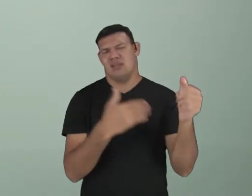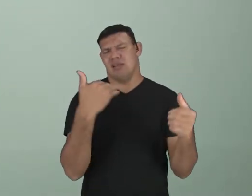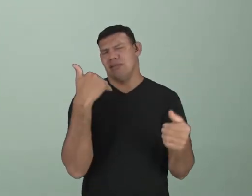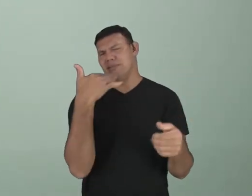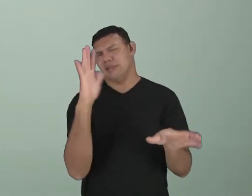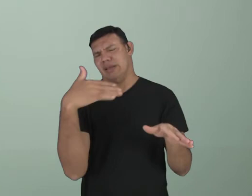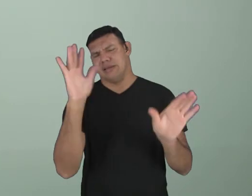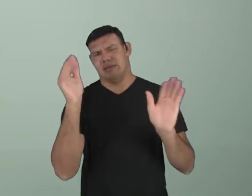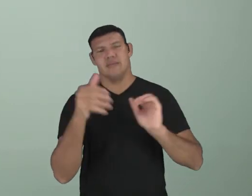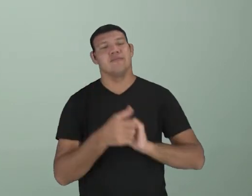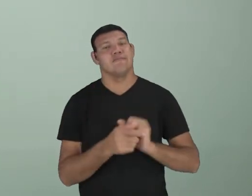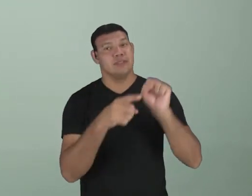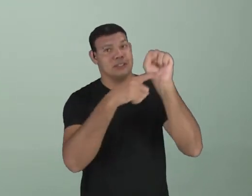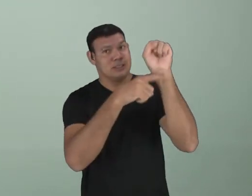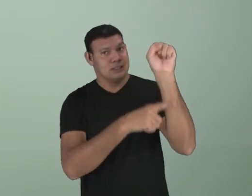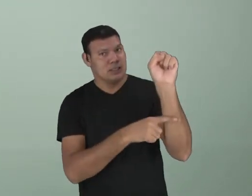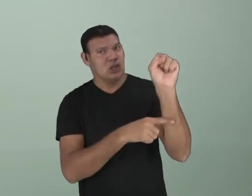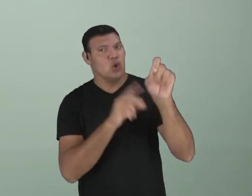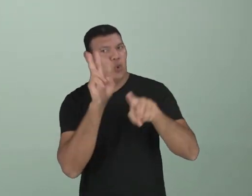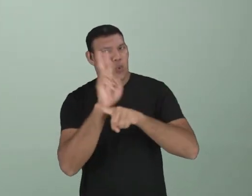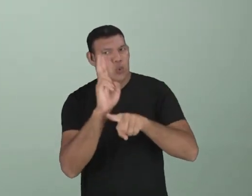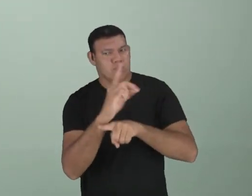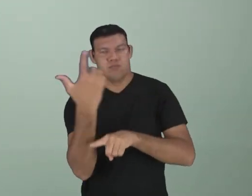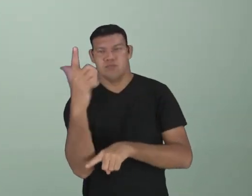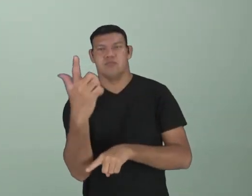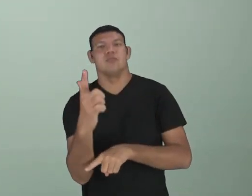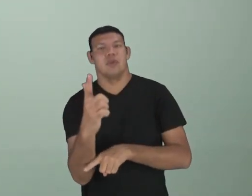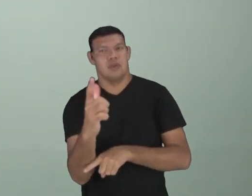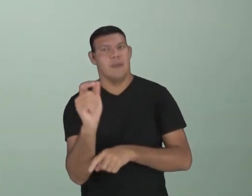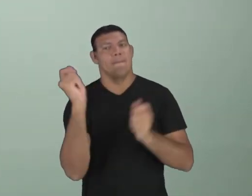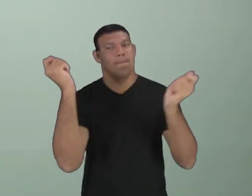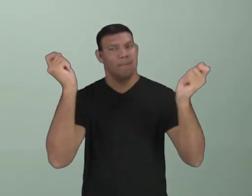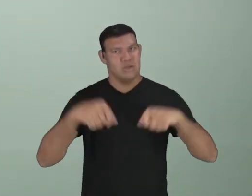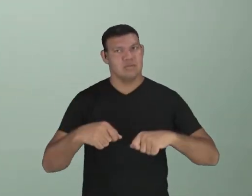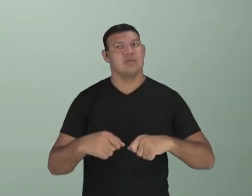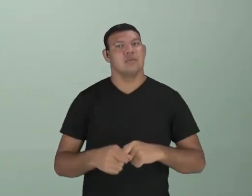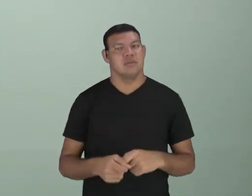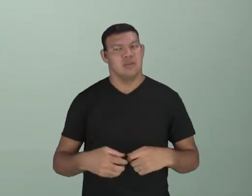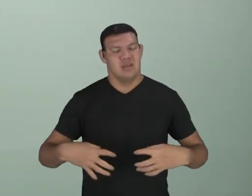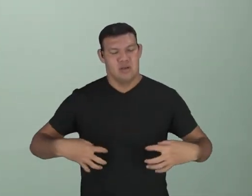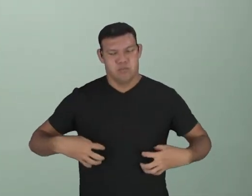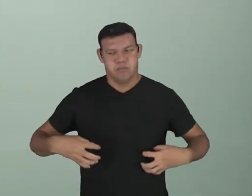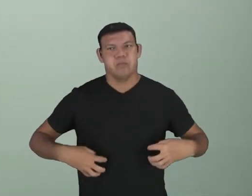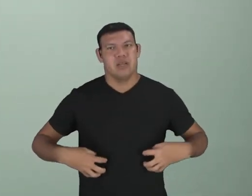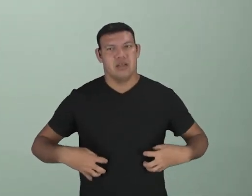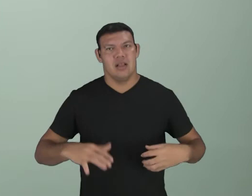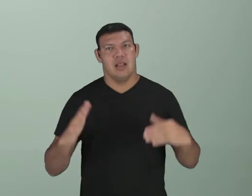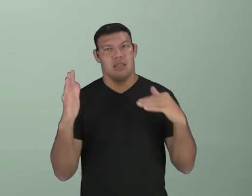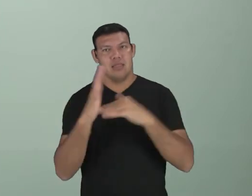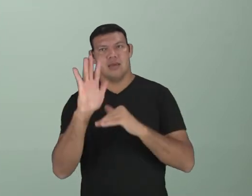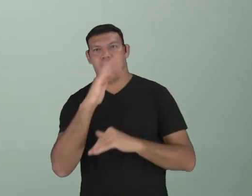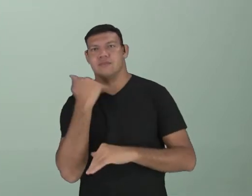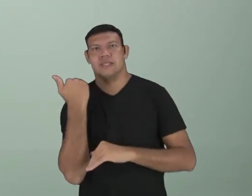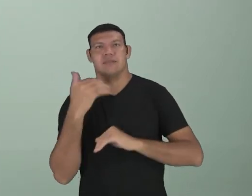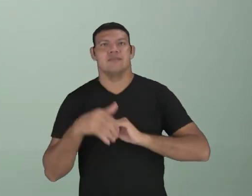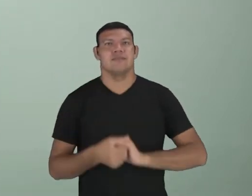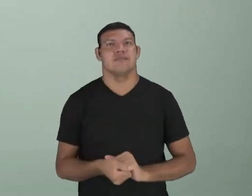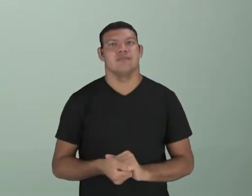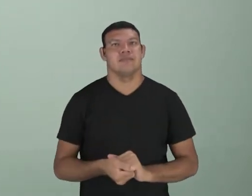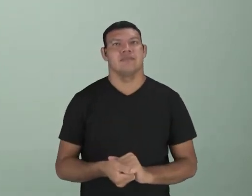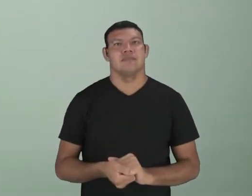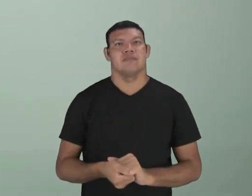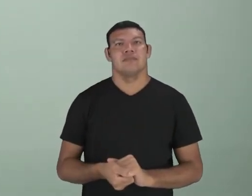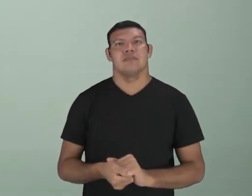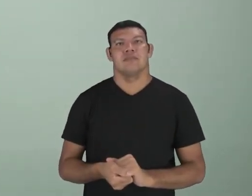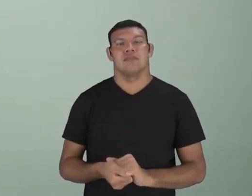ali, achando que é uma besteirinha, né? Mas a sífilis, se não for tratada, ela pode causar lesões em órgãos internos que podem levar a uma morte, tá